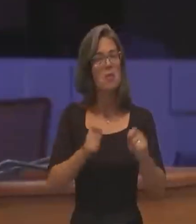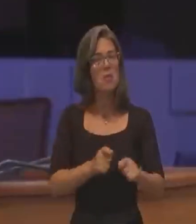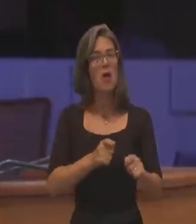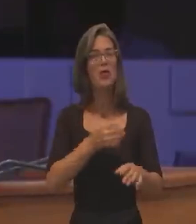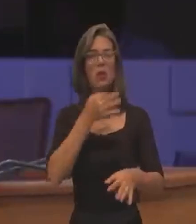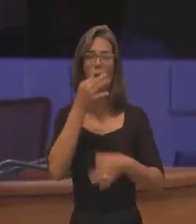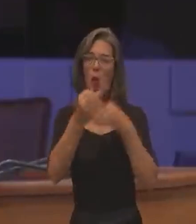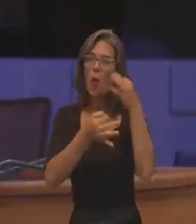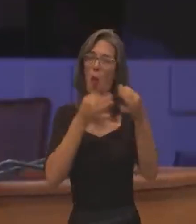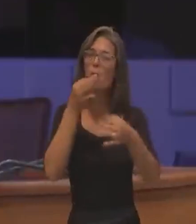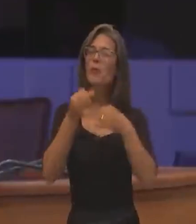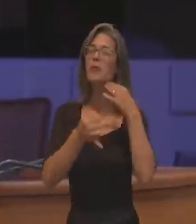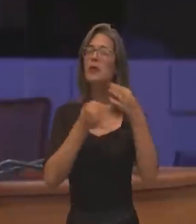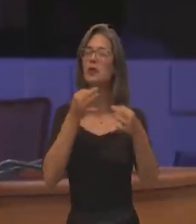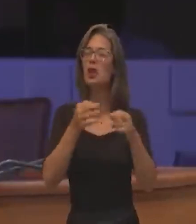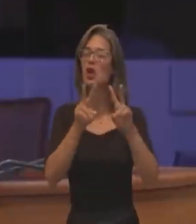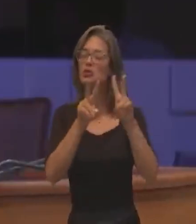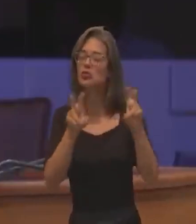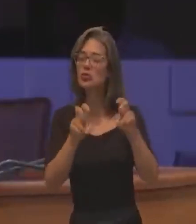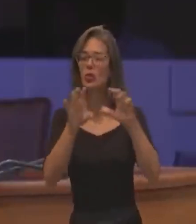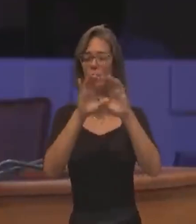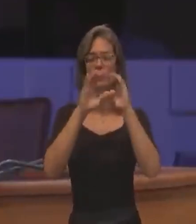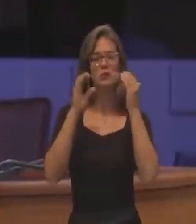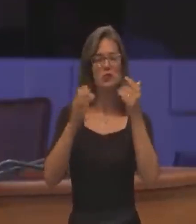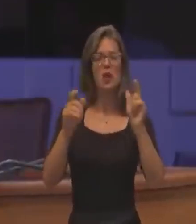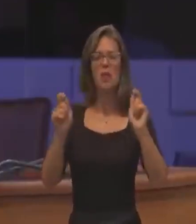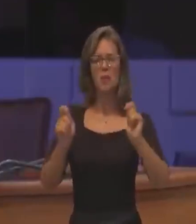argumentar algo a respeito do céu,